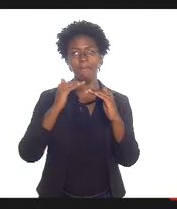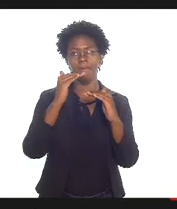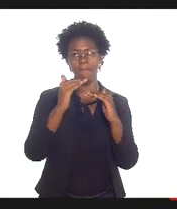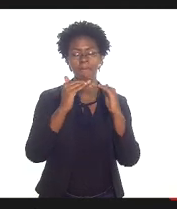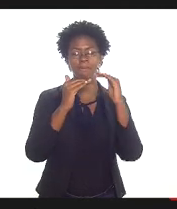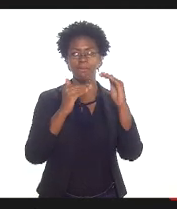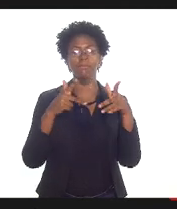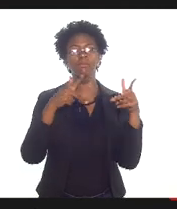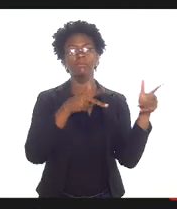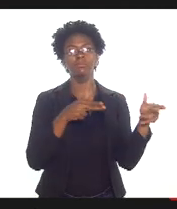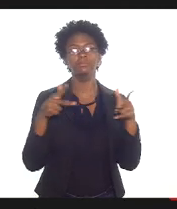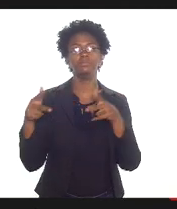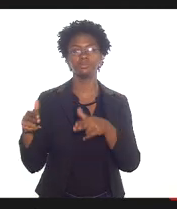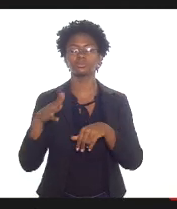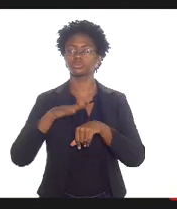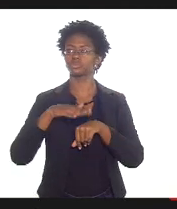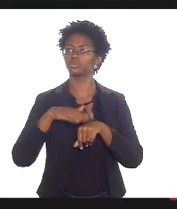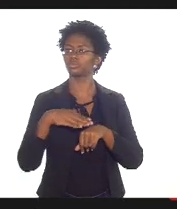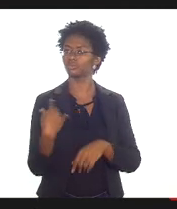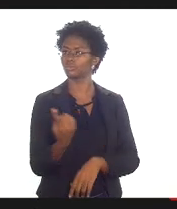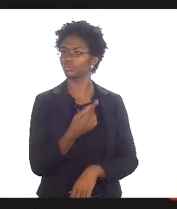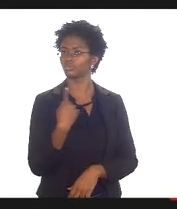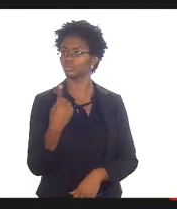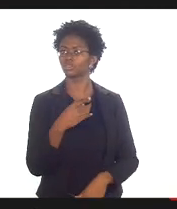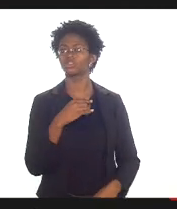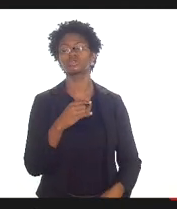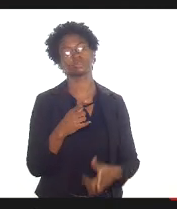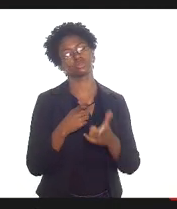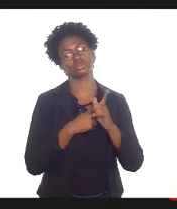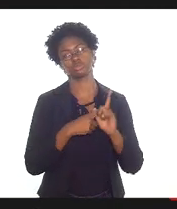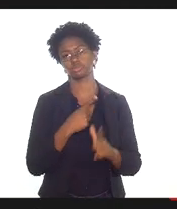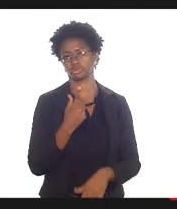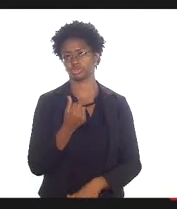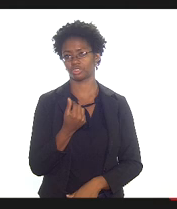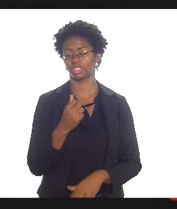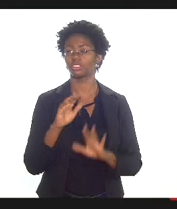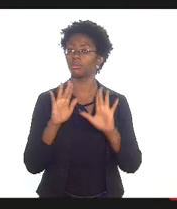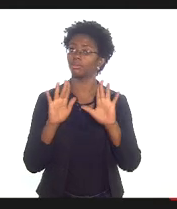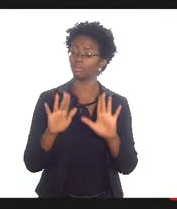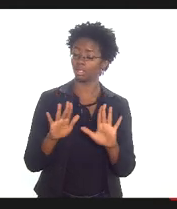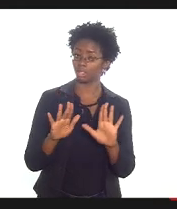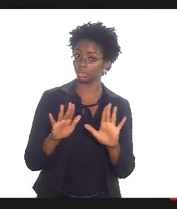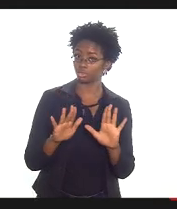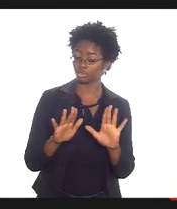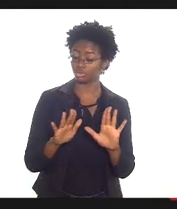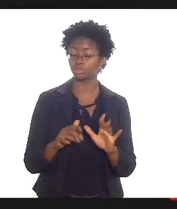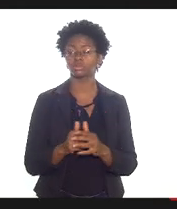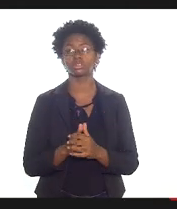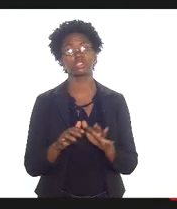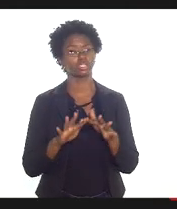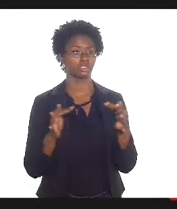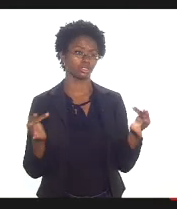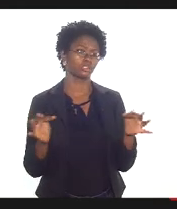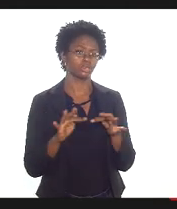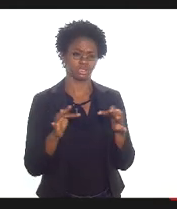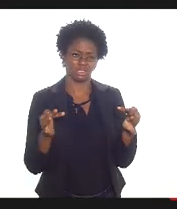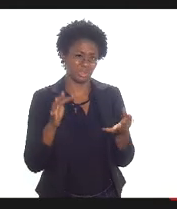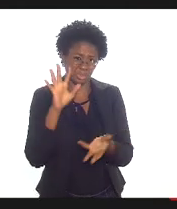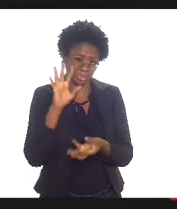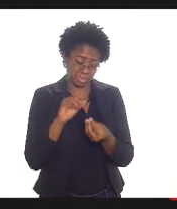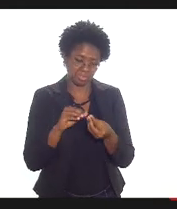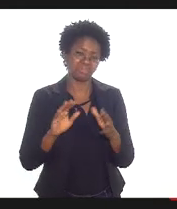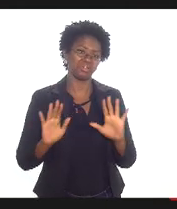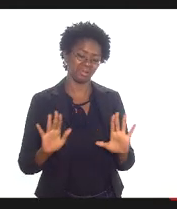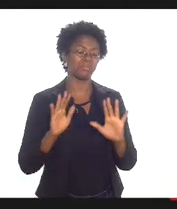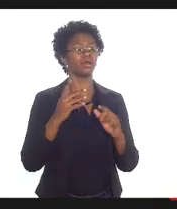igualzinho ao nosso próprio imposto de renda. De uma forma muito, muito simplificada, né? Nós estamos